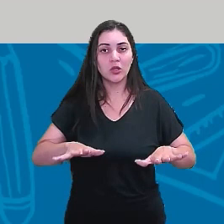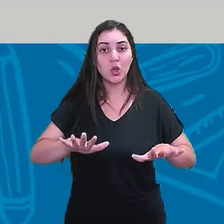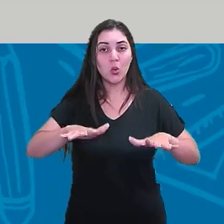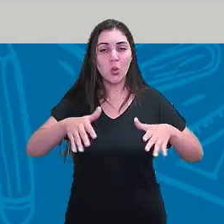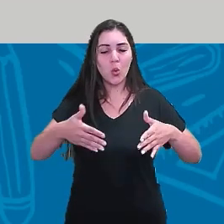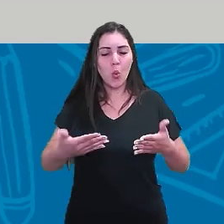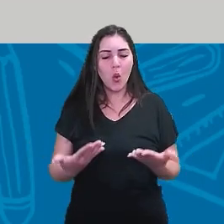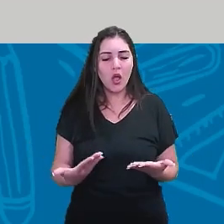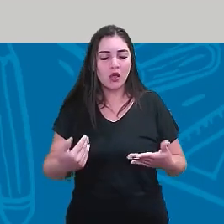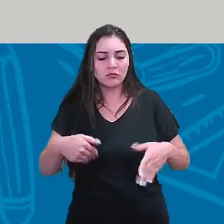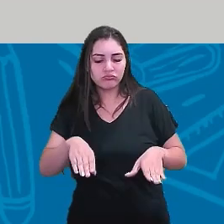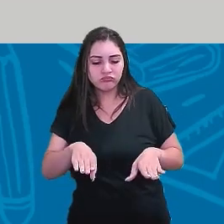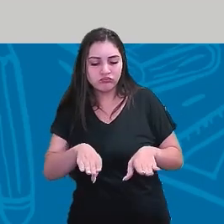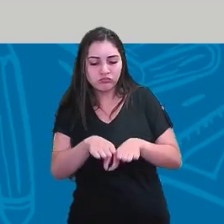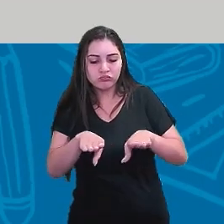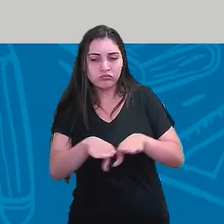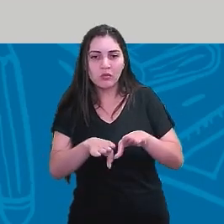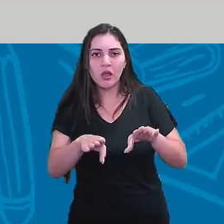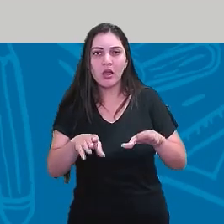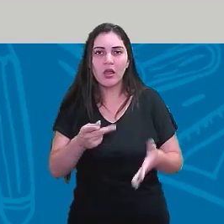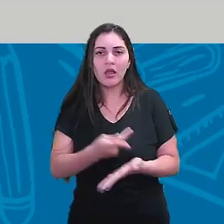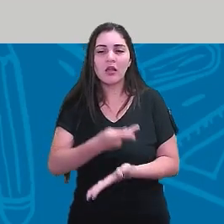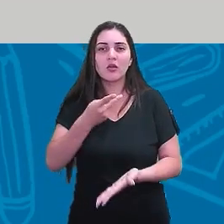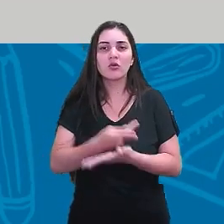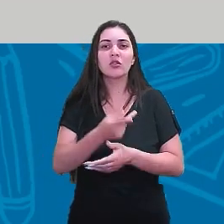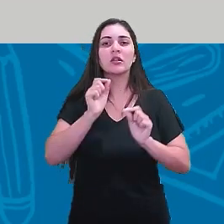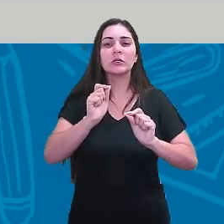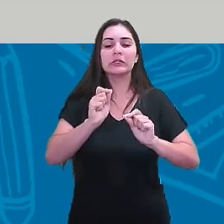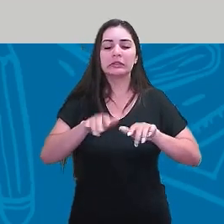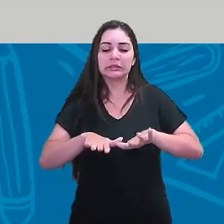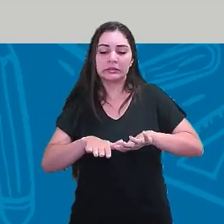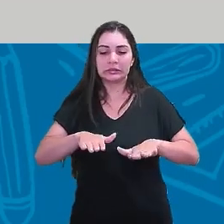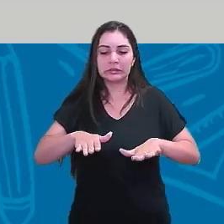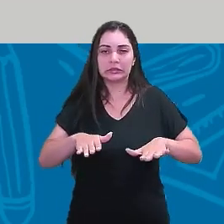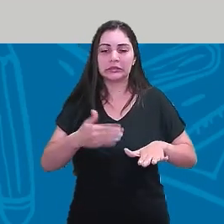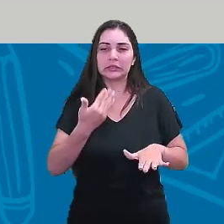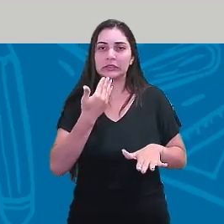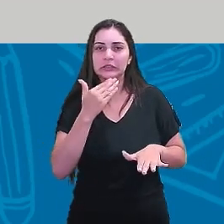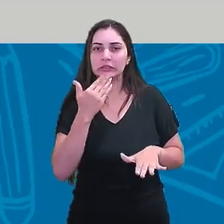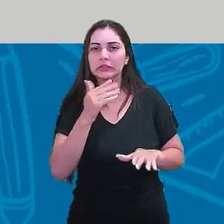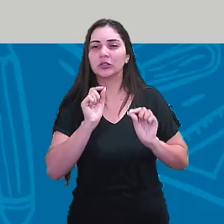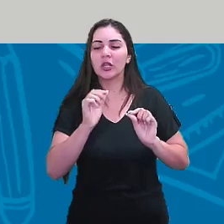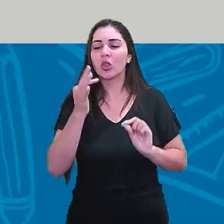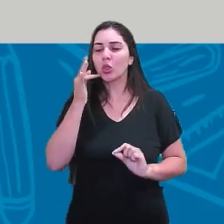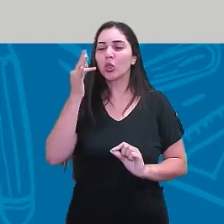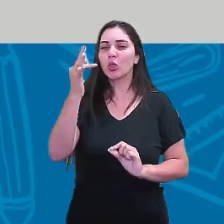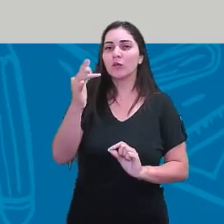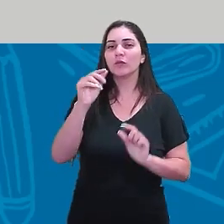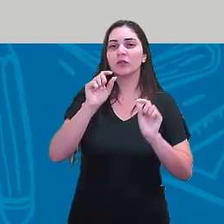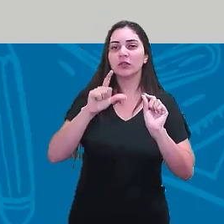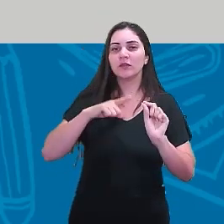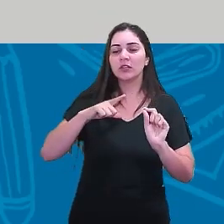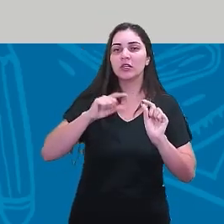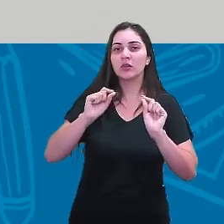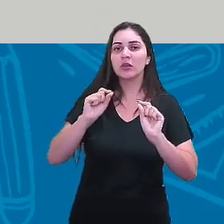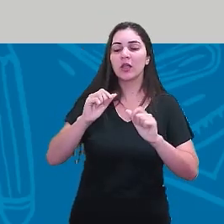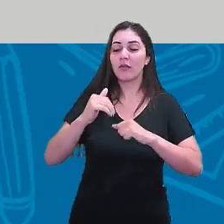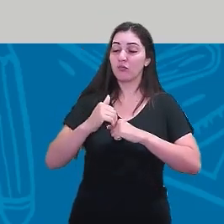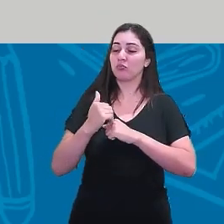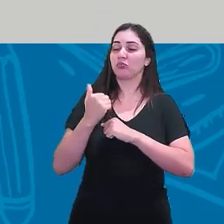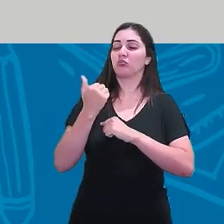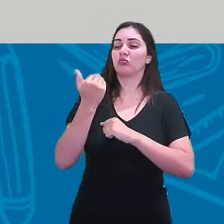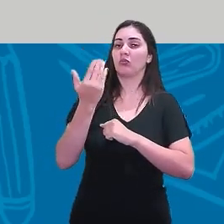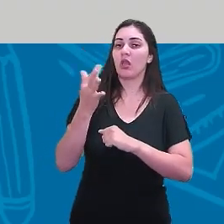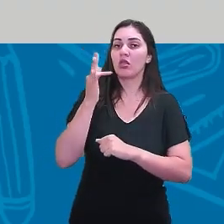se chocam, elas provocam certos abalos, né? Que futuramente vai, exteriormente,